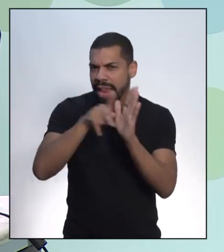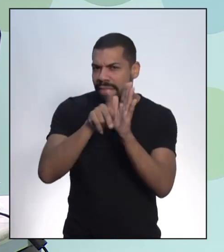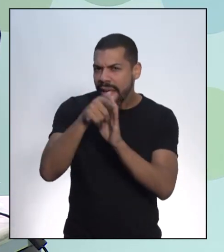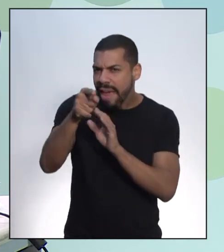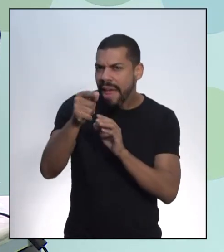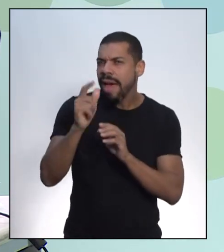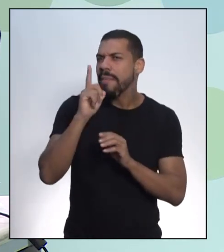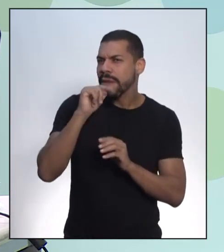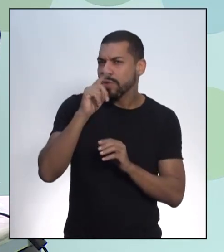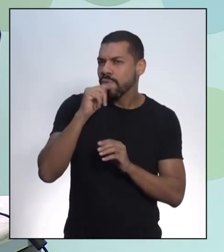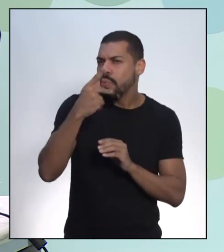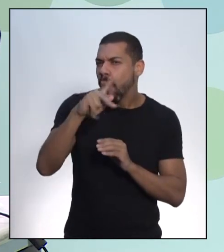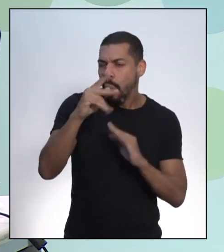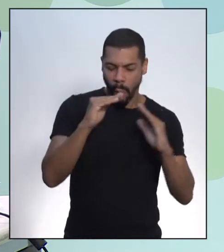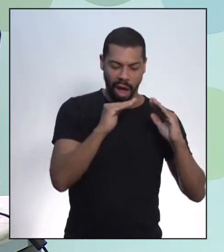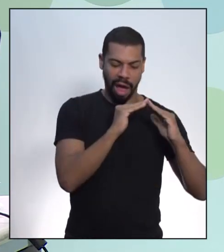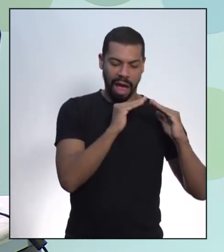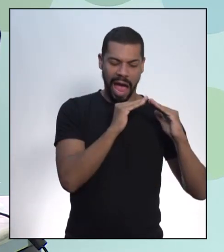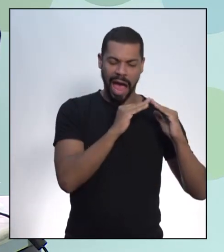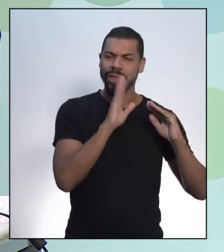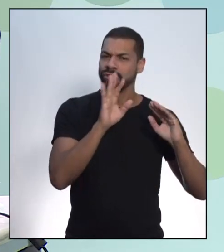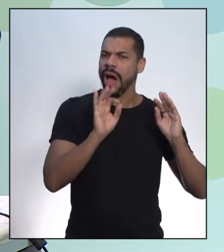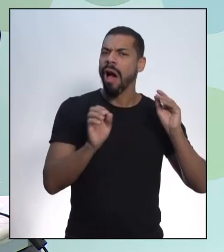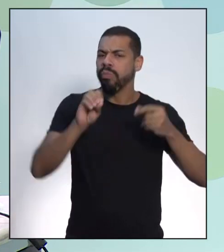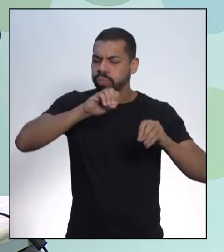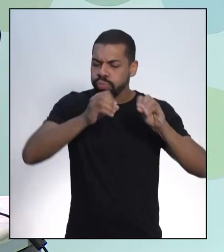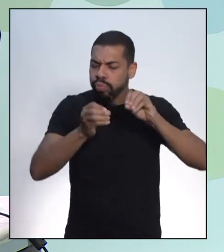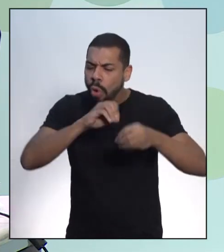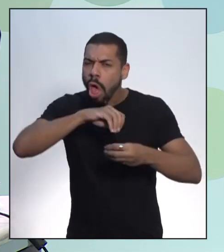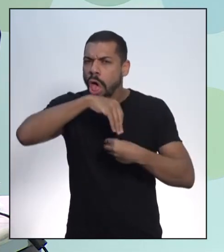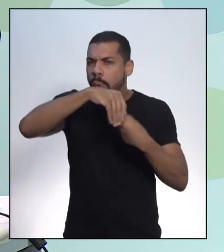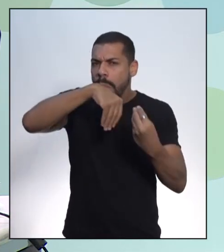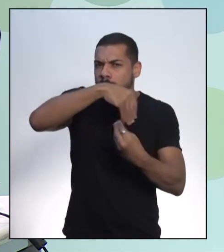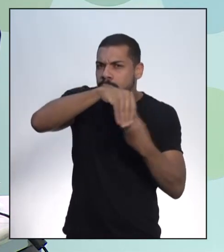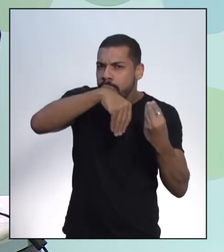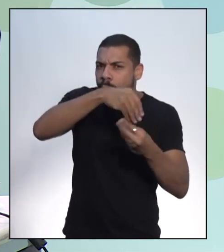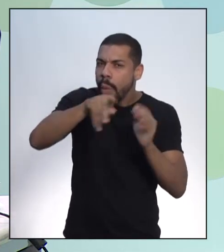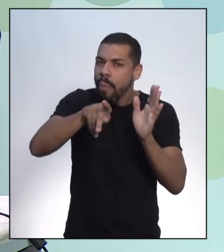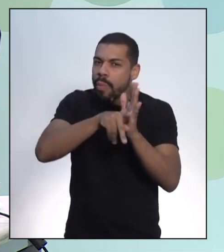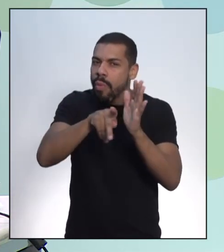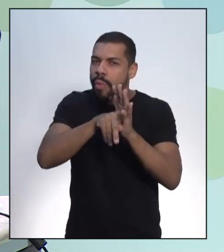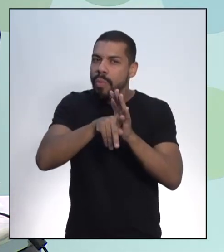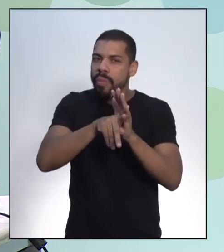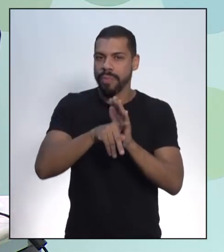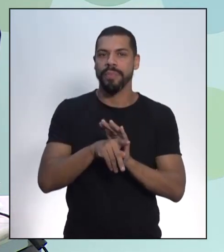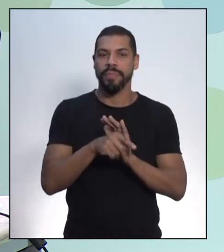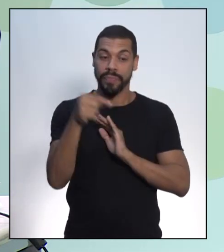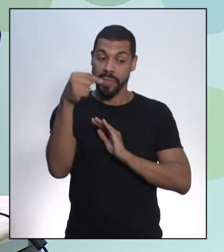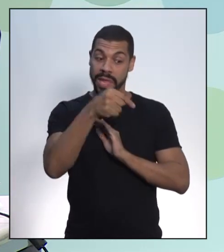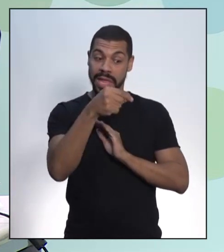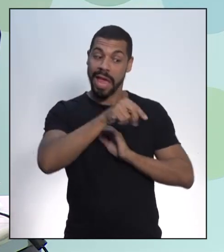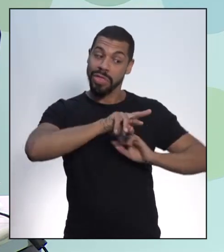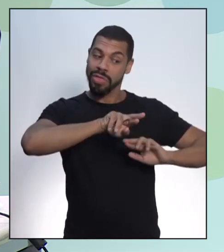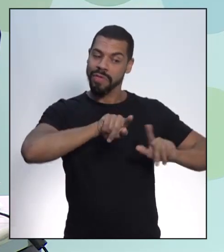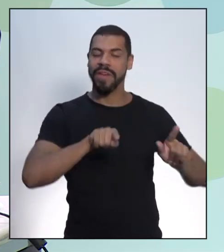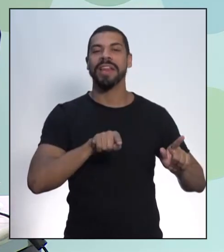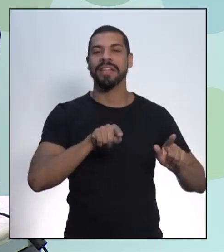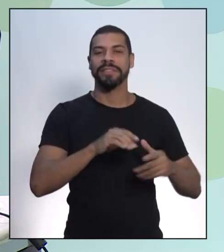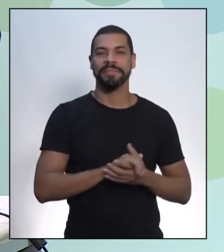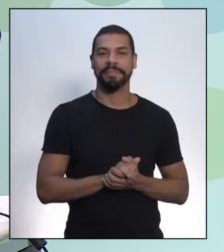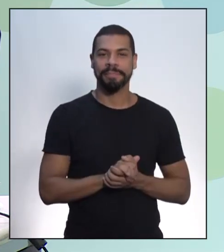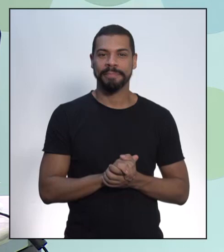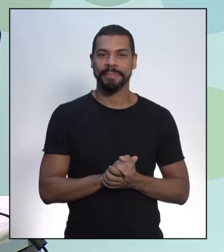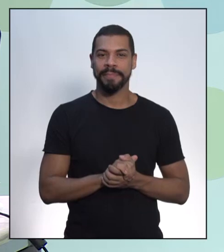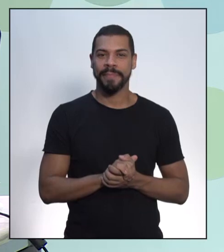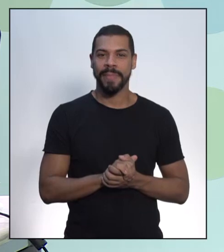o processo, né? E recebeu também outros elementos que acaba inativando esse micro-organismo, né? Vamos ver